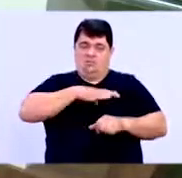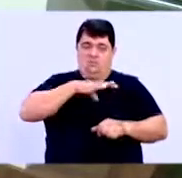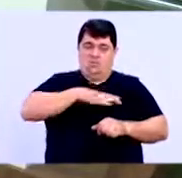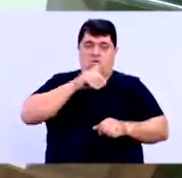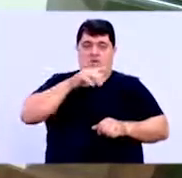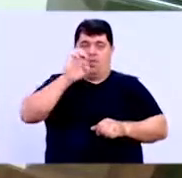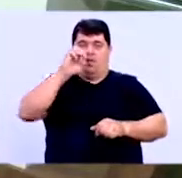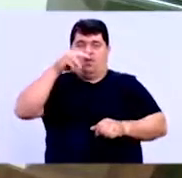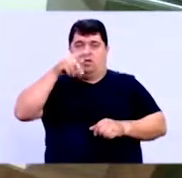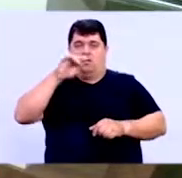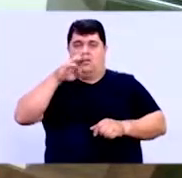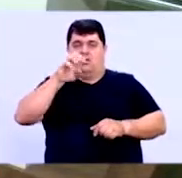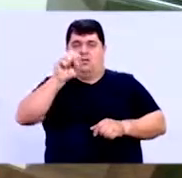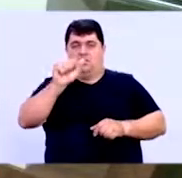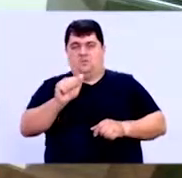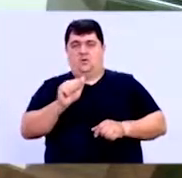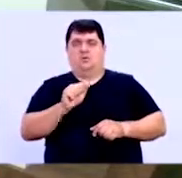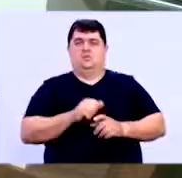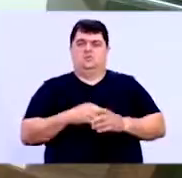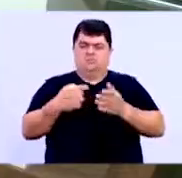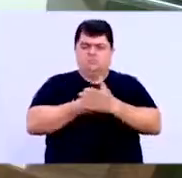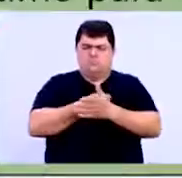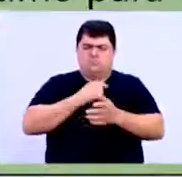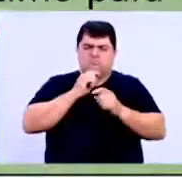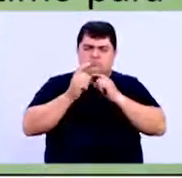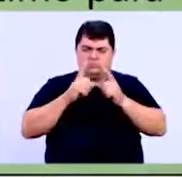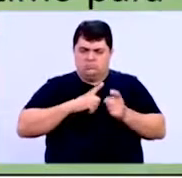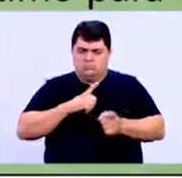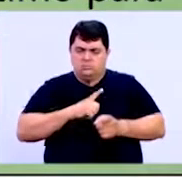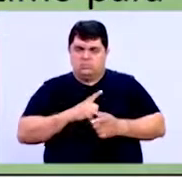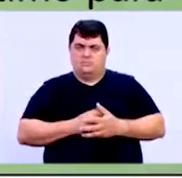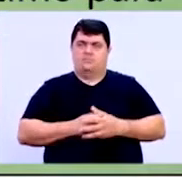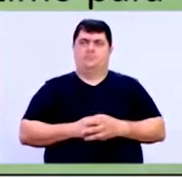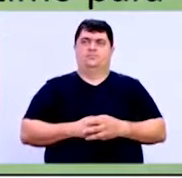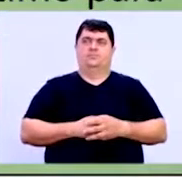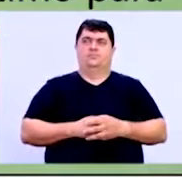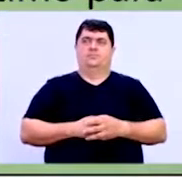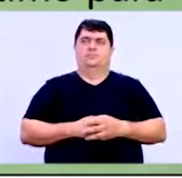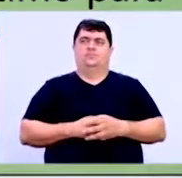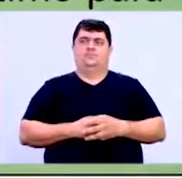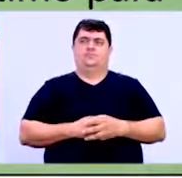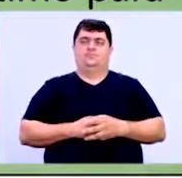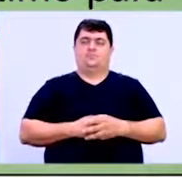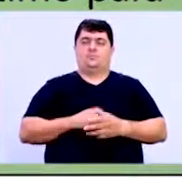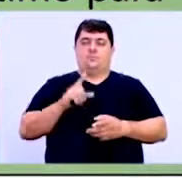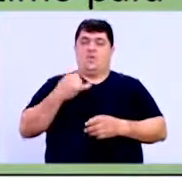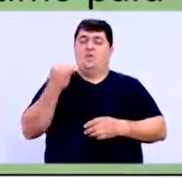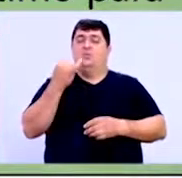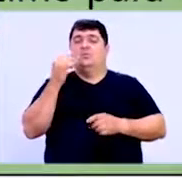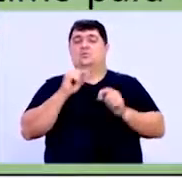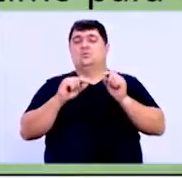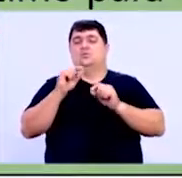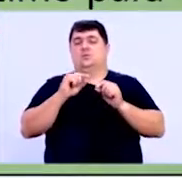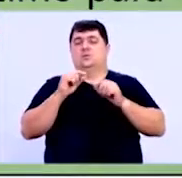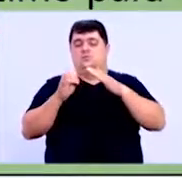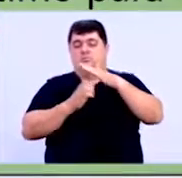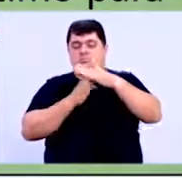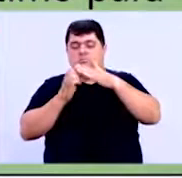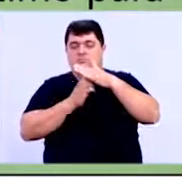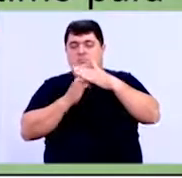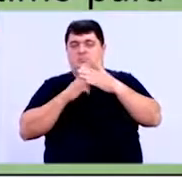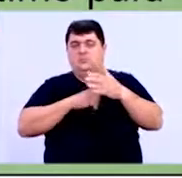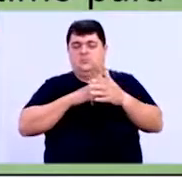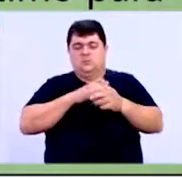questionamento no chat? Por enquanto, tranquilo. Para isso, é essencial que a empresa tenha